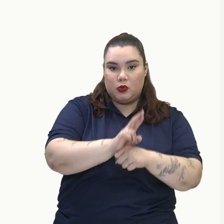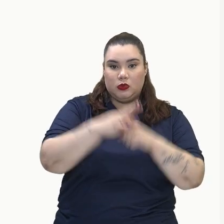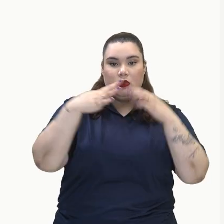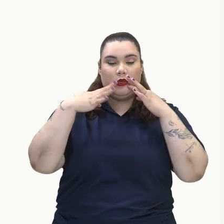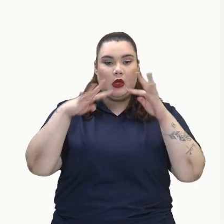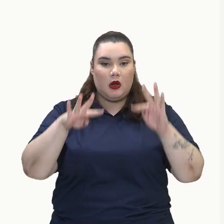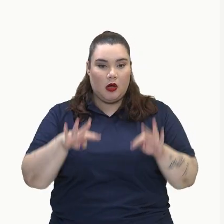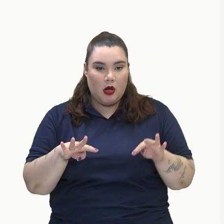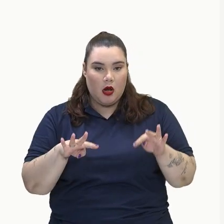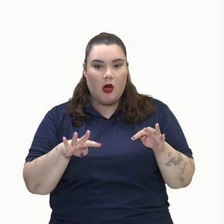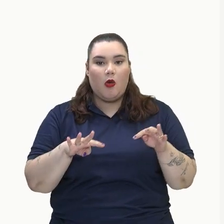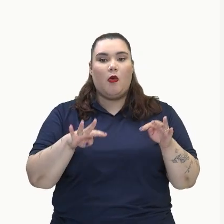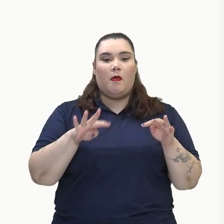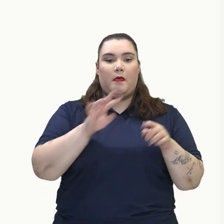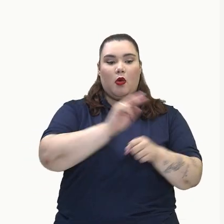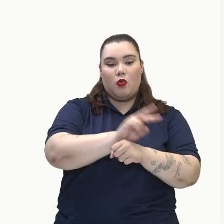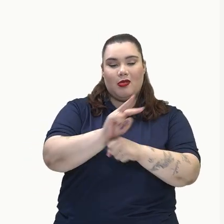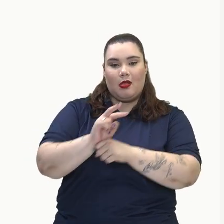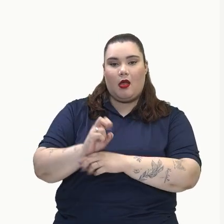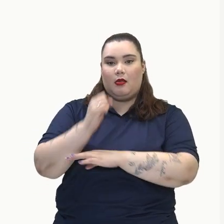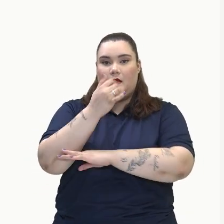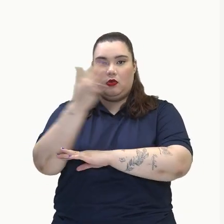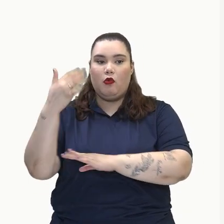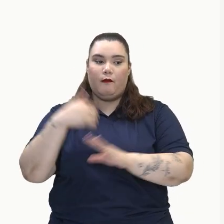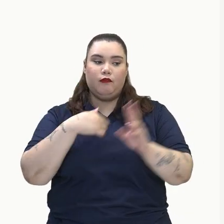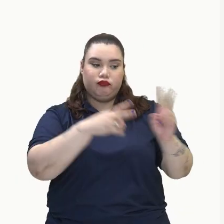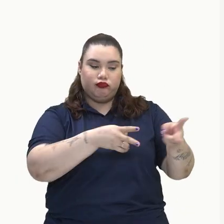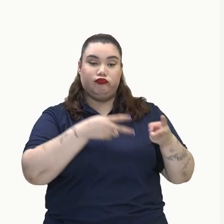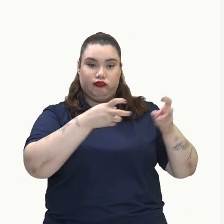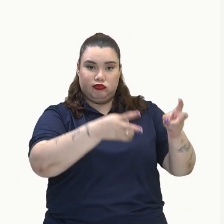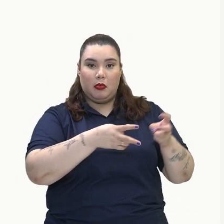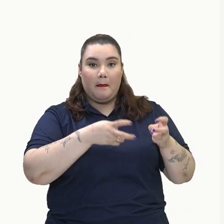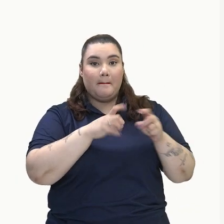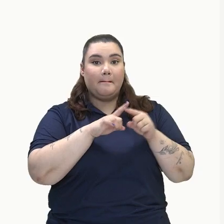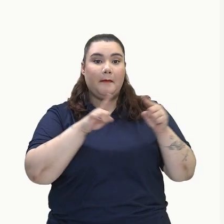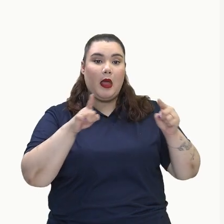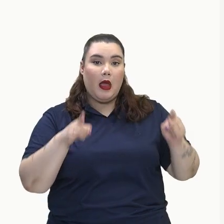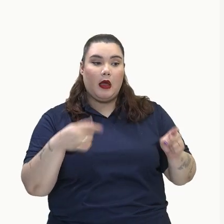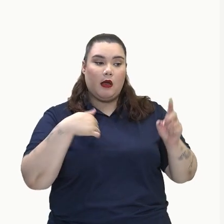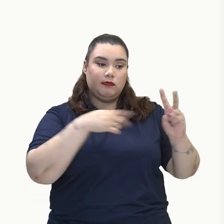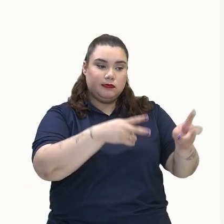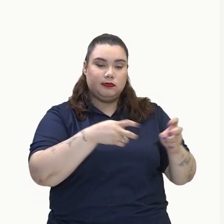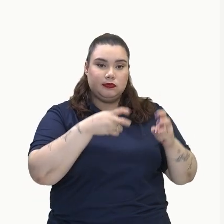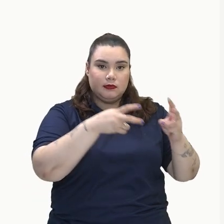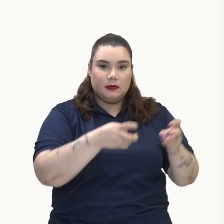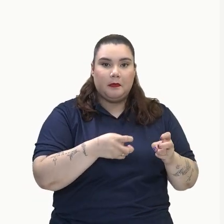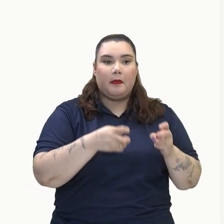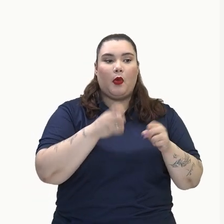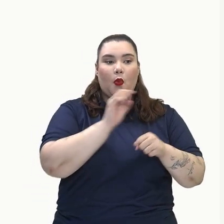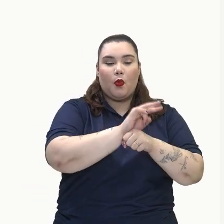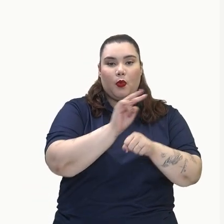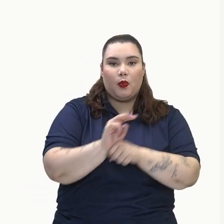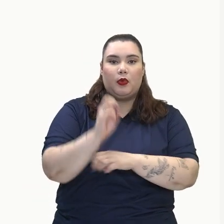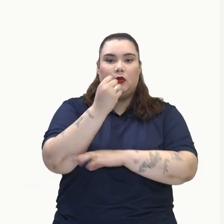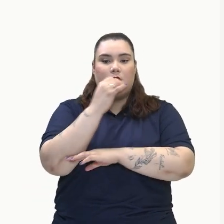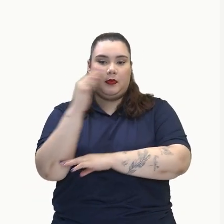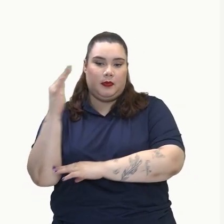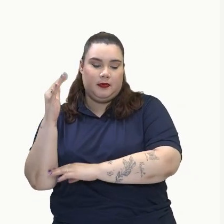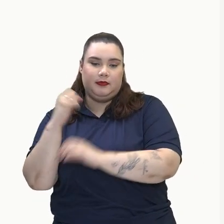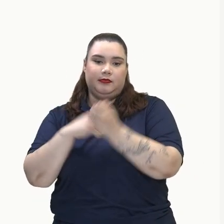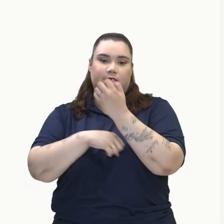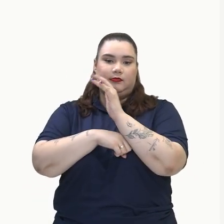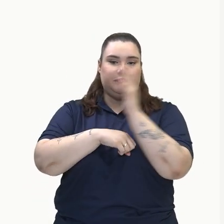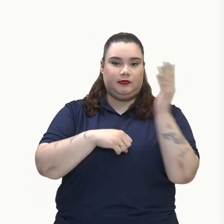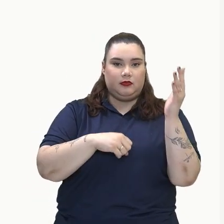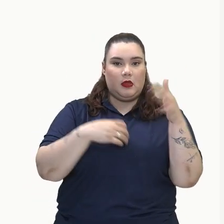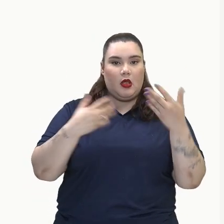uso sustentável, eu vou usar, eu vou extrair, mas eu tenho que extrair isso de forma sustentável. É por isso que com a